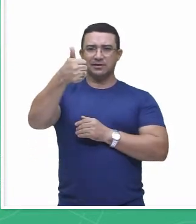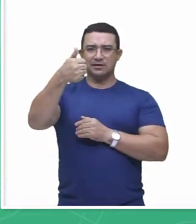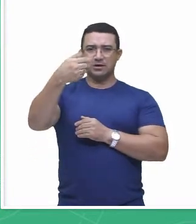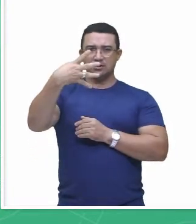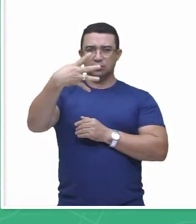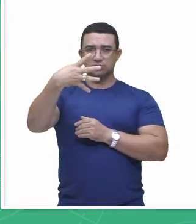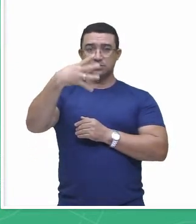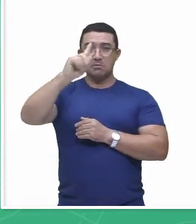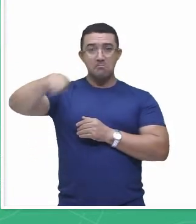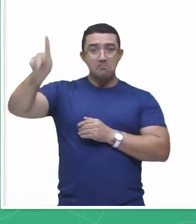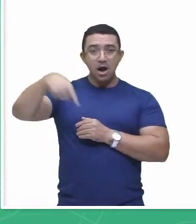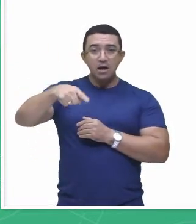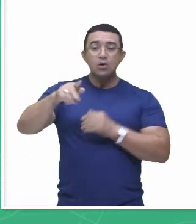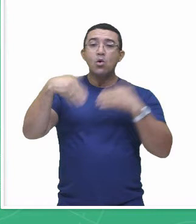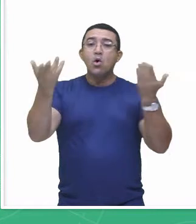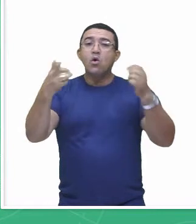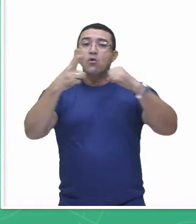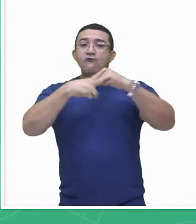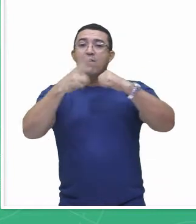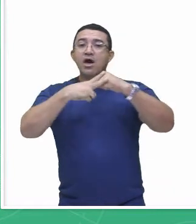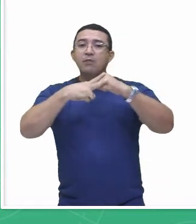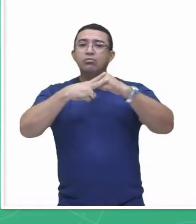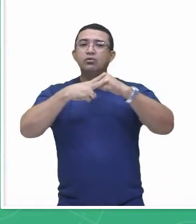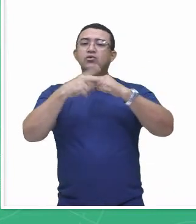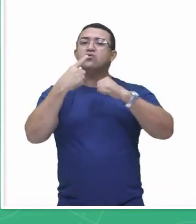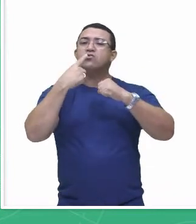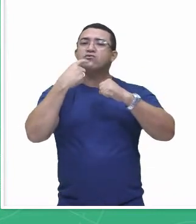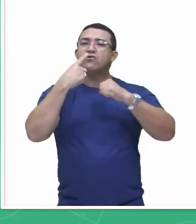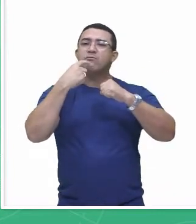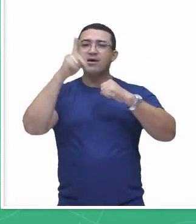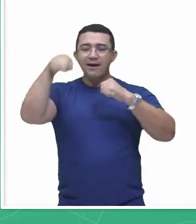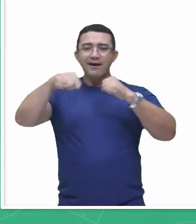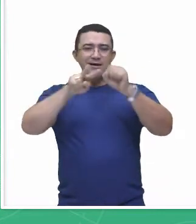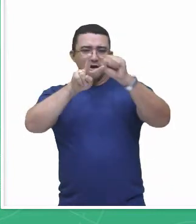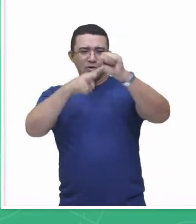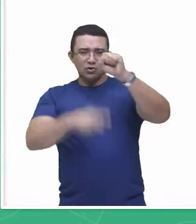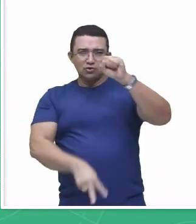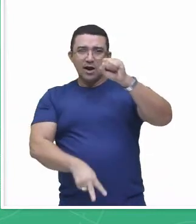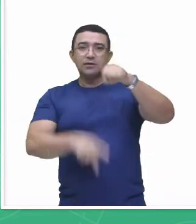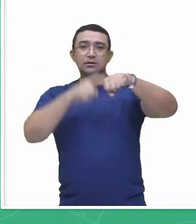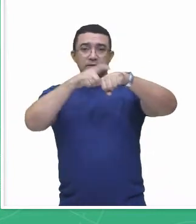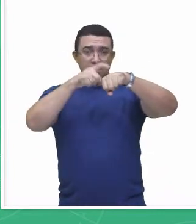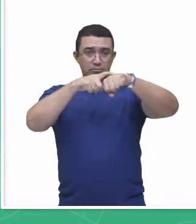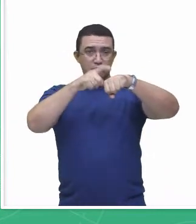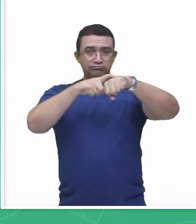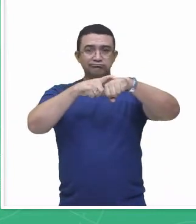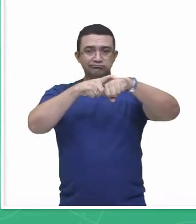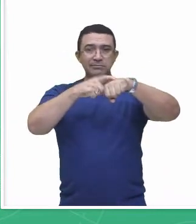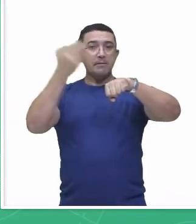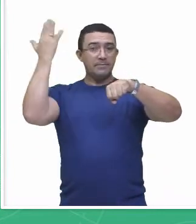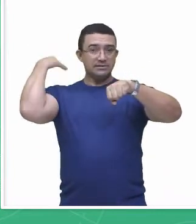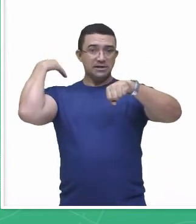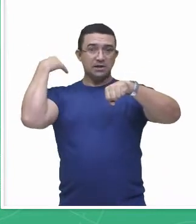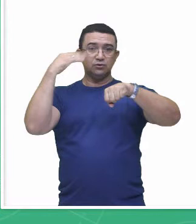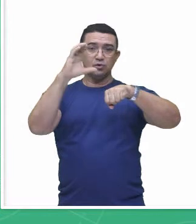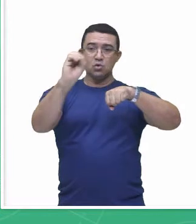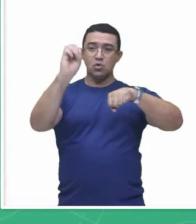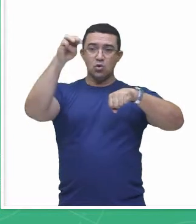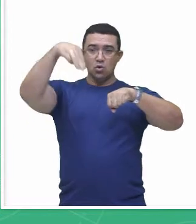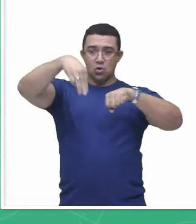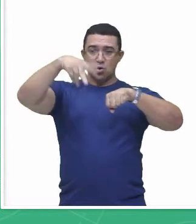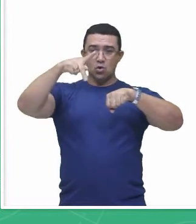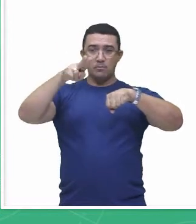marque a alternativa em que o verbo destacado está conjugado no pretérito perfeito composto. Olha aí. Então, nós temos letra